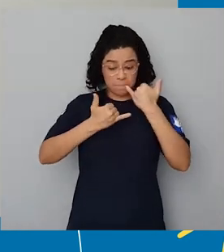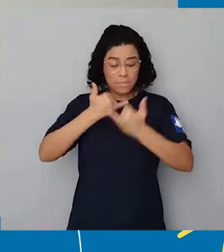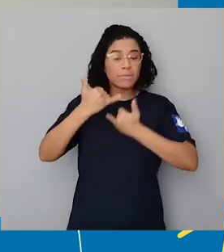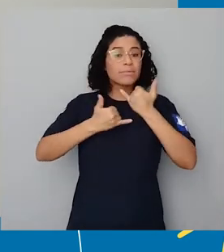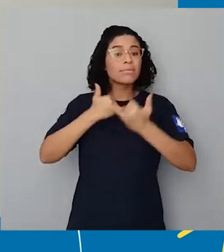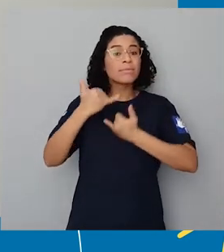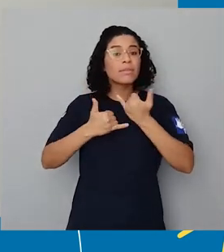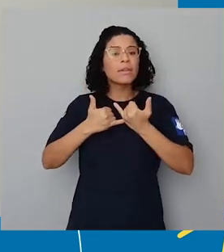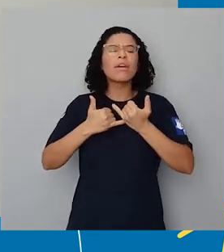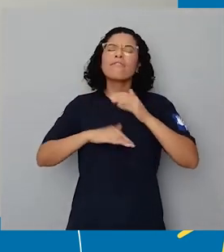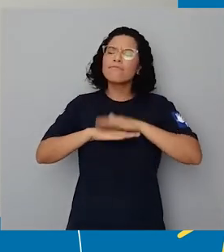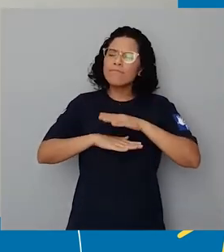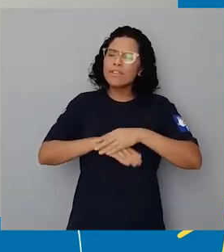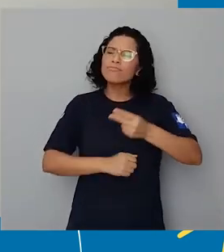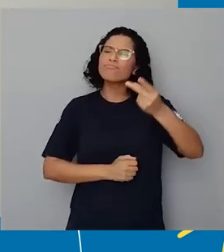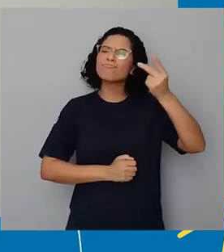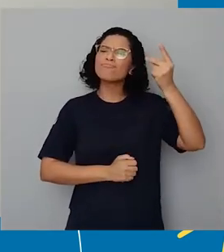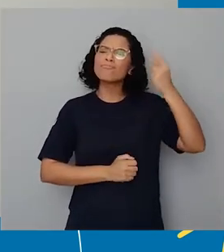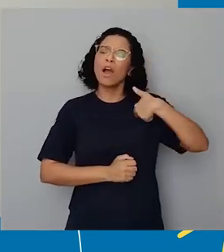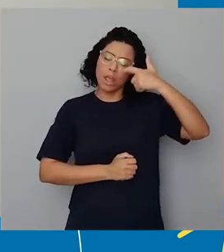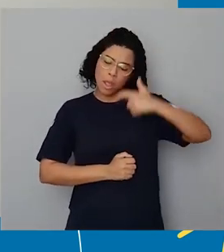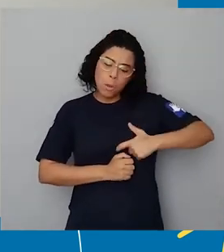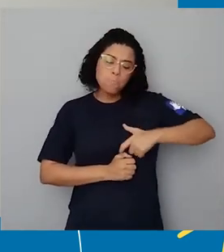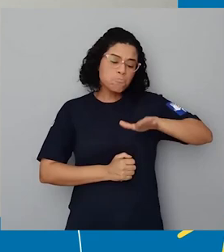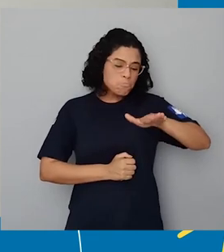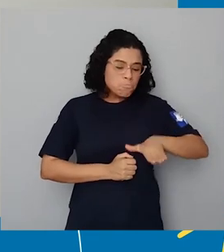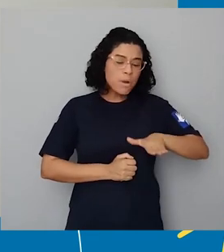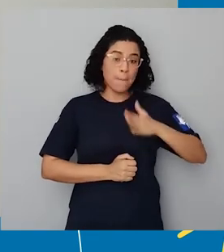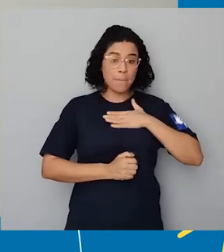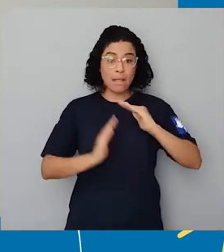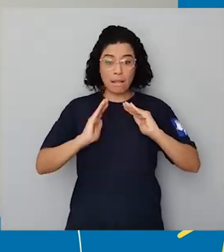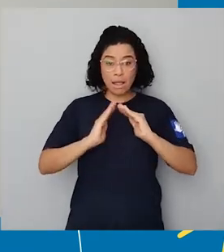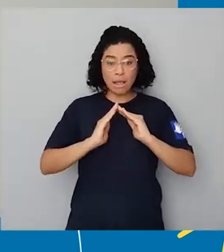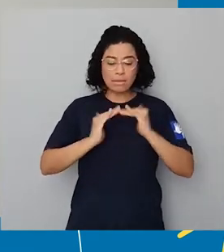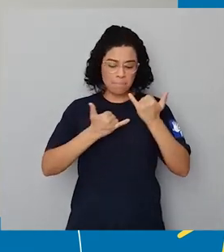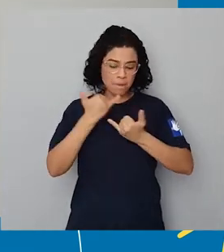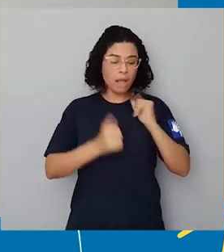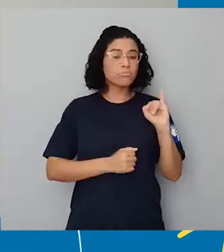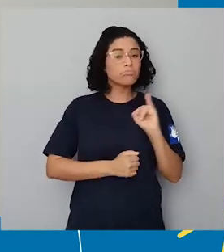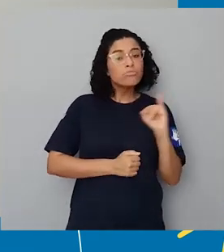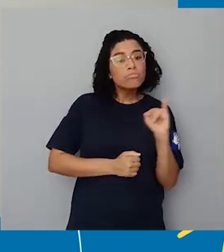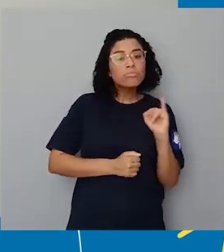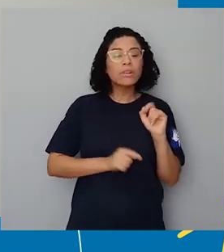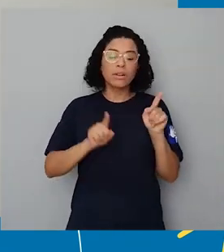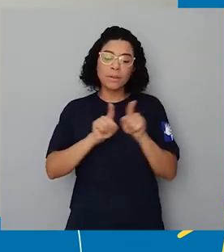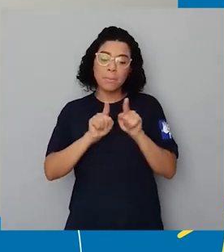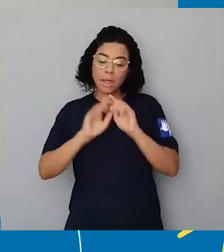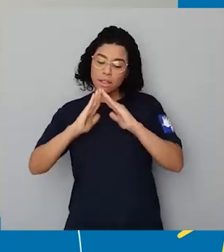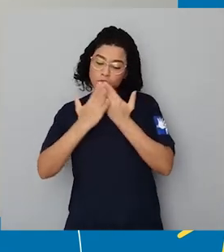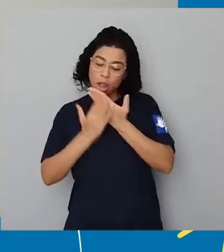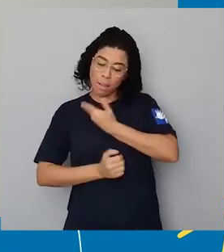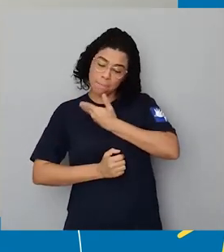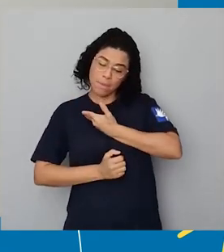uma brincadeira que eu fiz muito na infância. Na minha casa, fazia com meus irmãos. Na escola, com meus